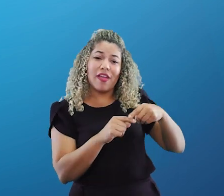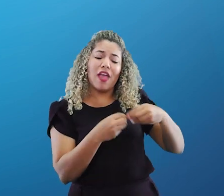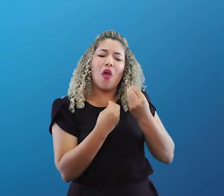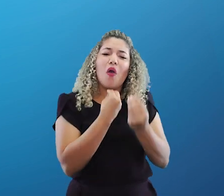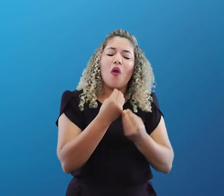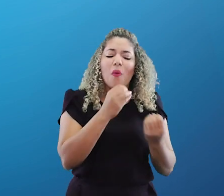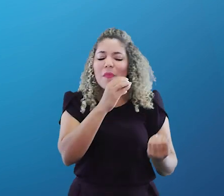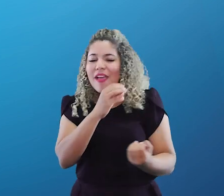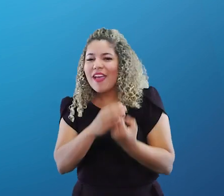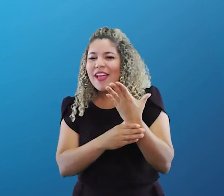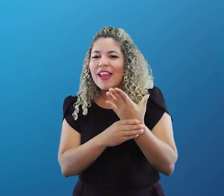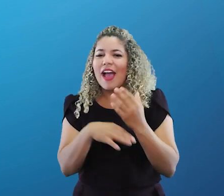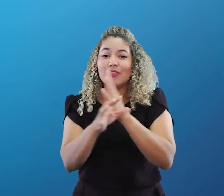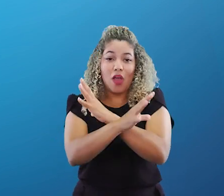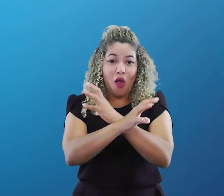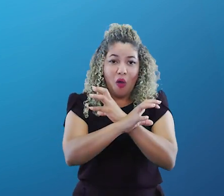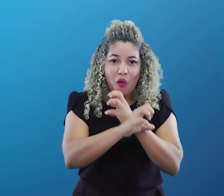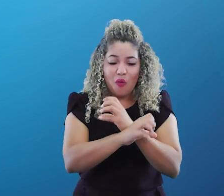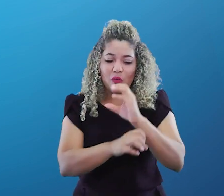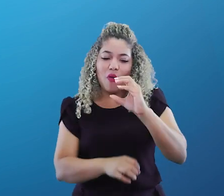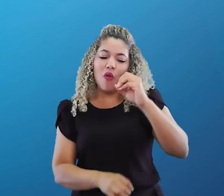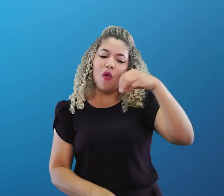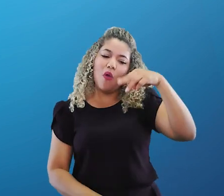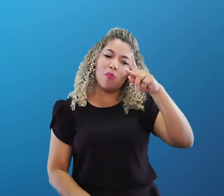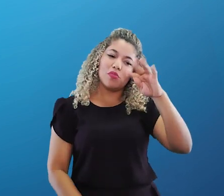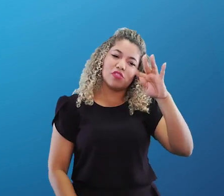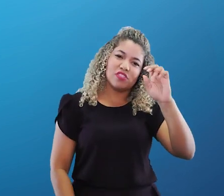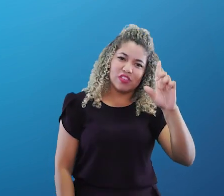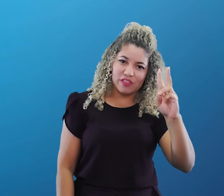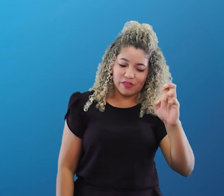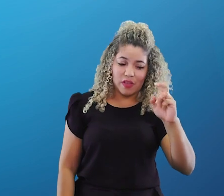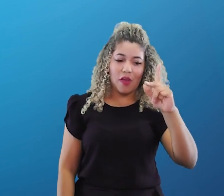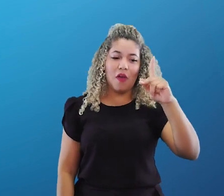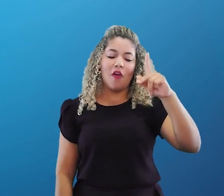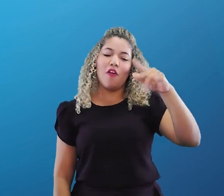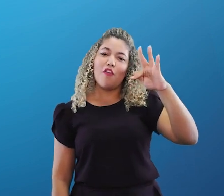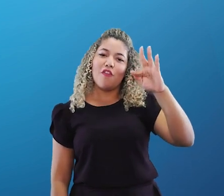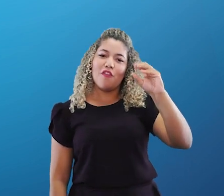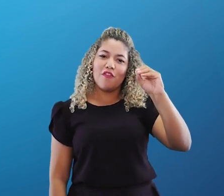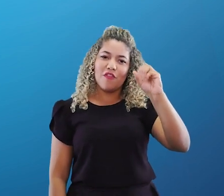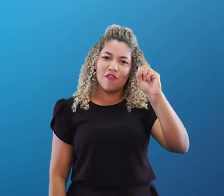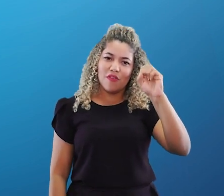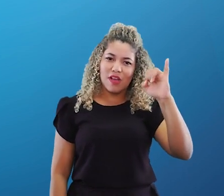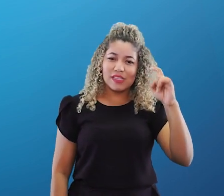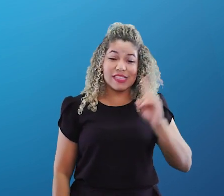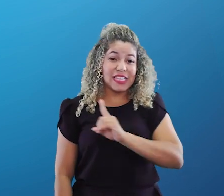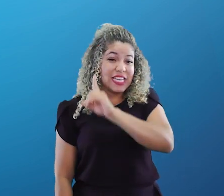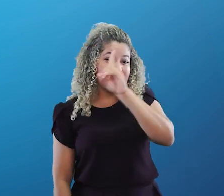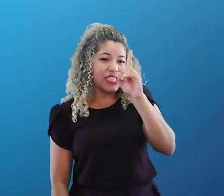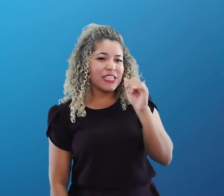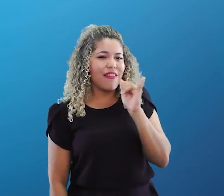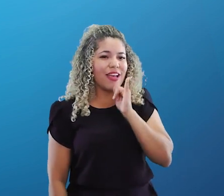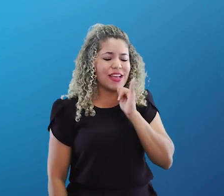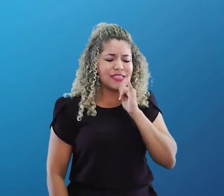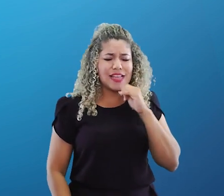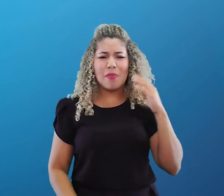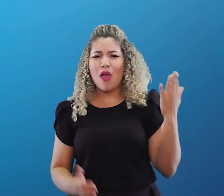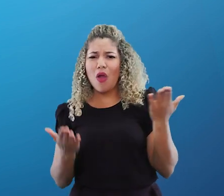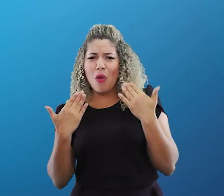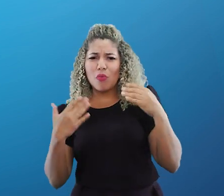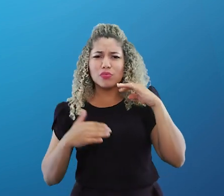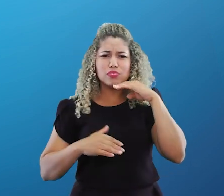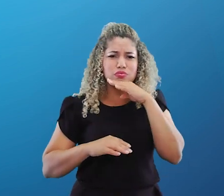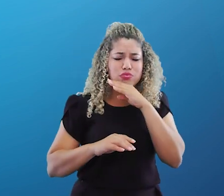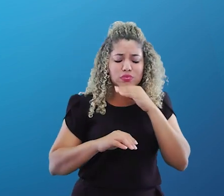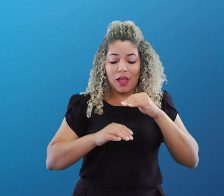fósseis. Um dos indícios é relacionado a produtos que vêm do petróleo. Então, aqui nós temos, em dias quentes, essas emissões aumentando em cerca